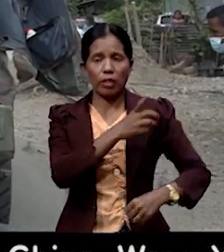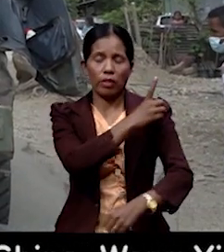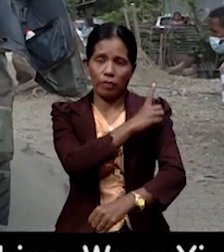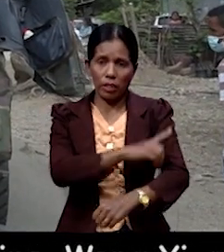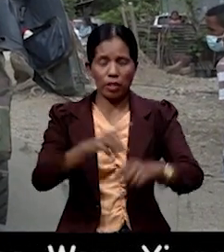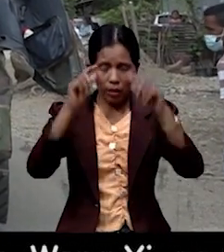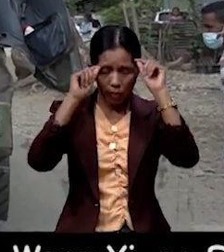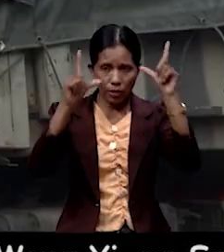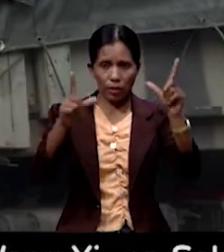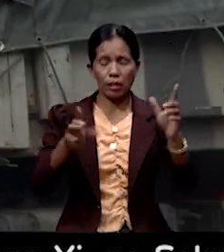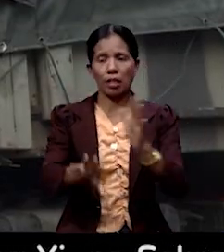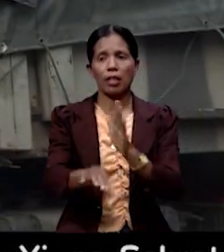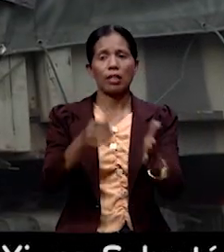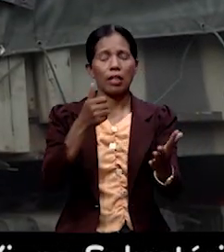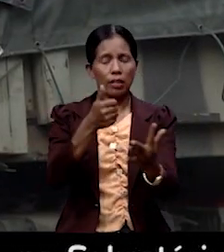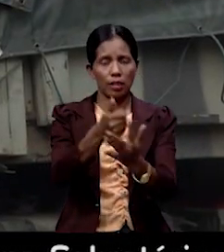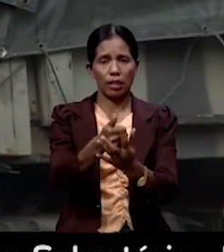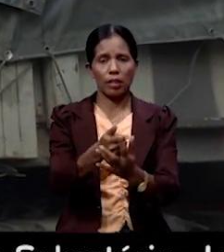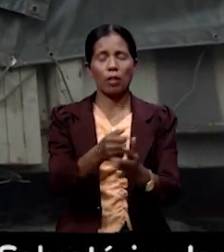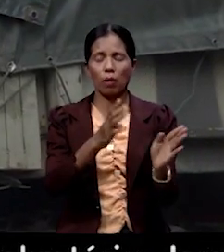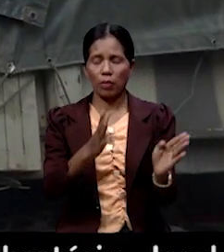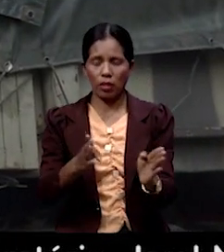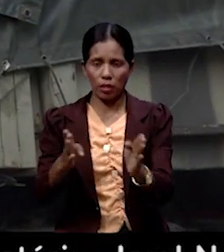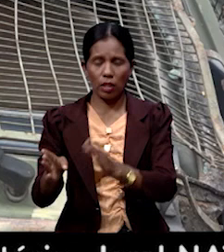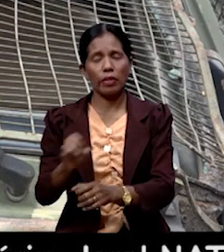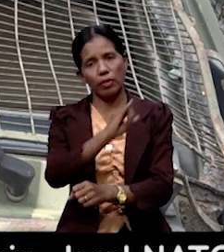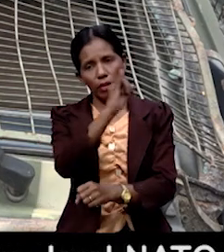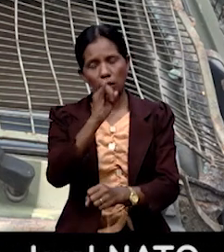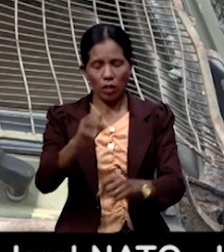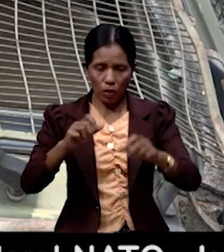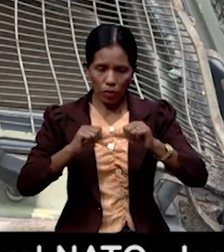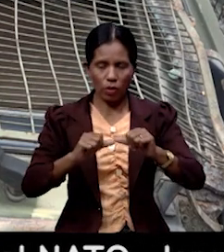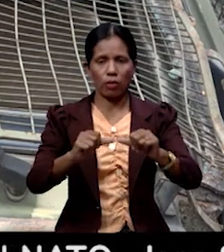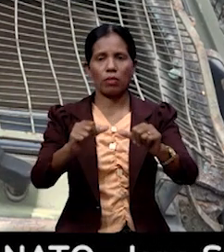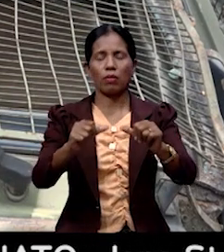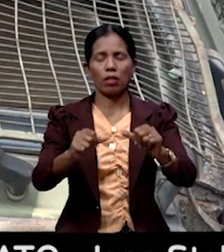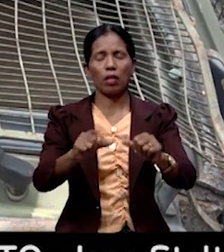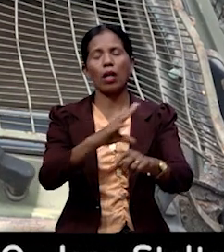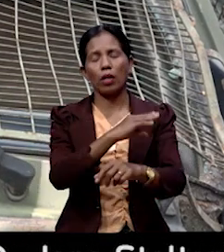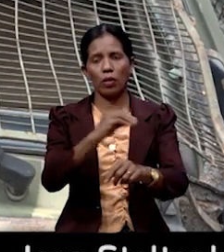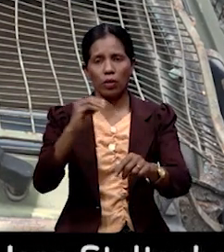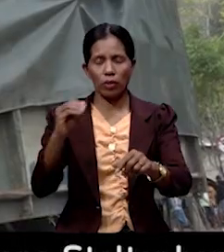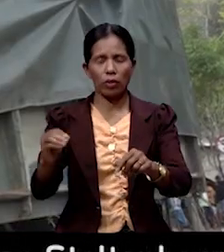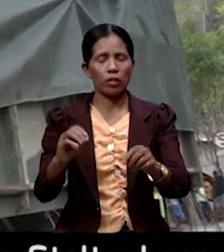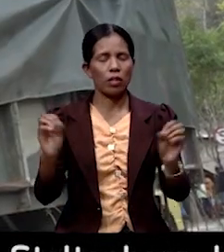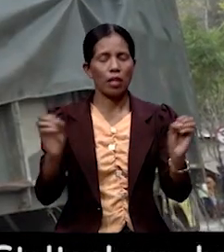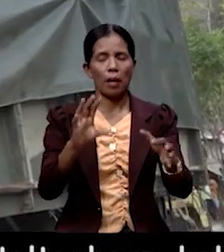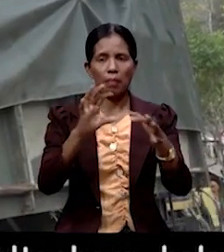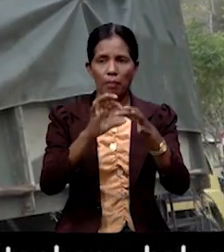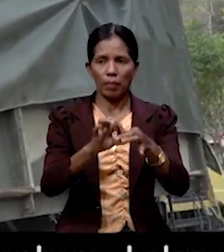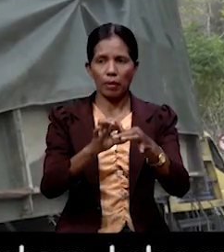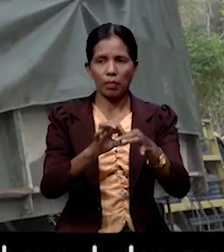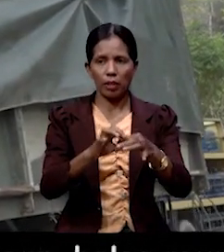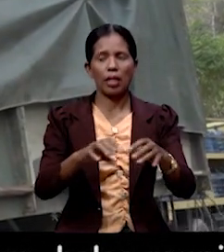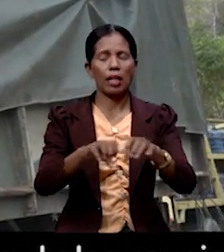nebe retan acidente durante ne processo investigação sela o rela, no comando sela tolera membro nebe